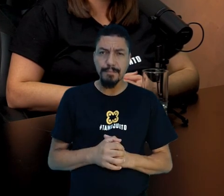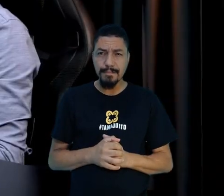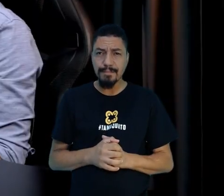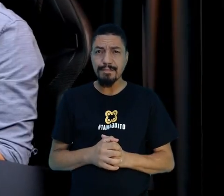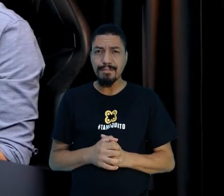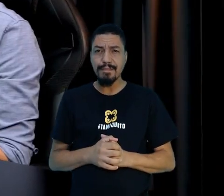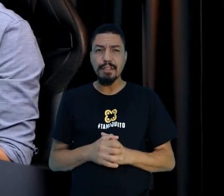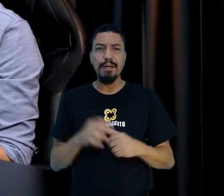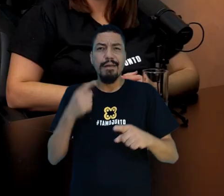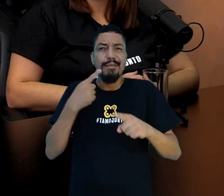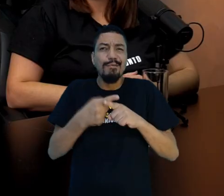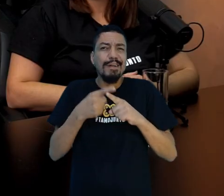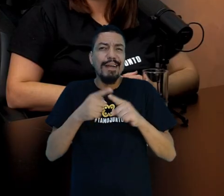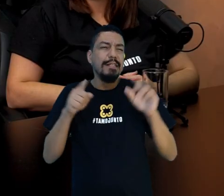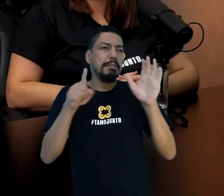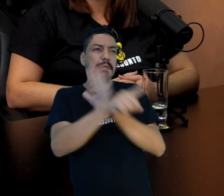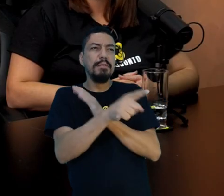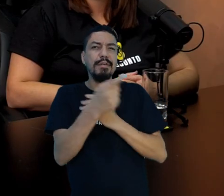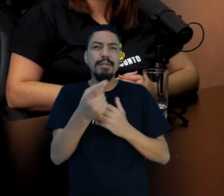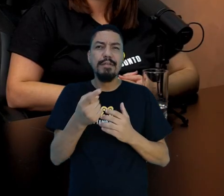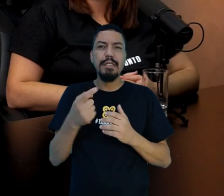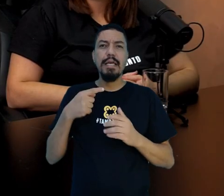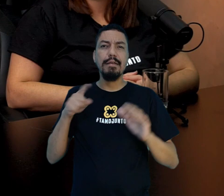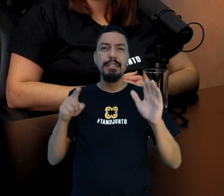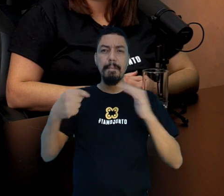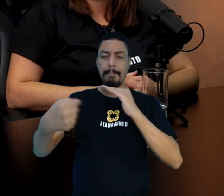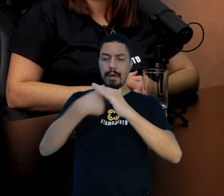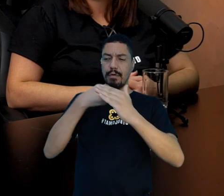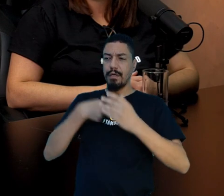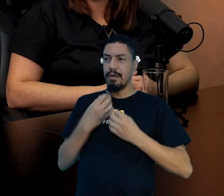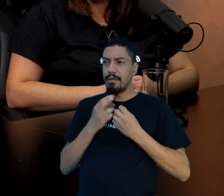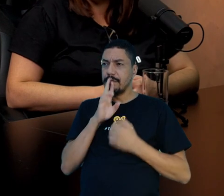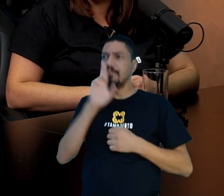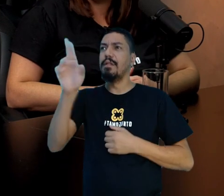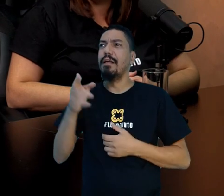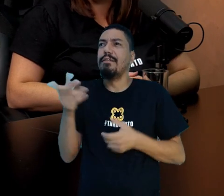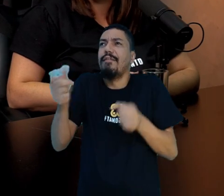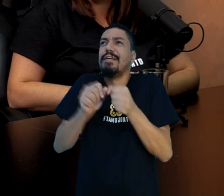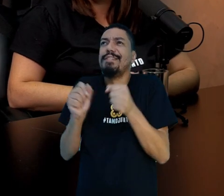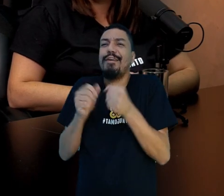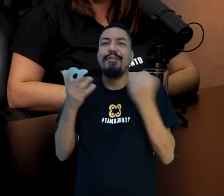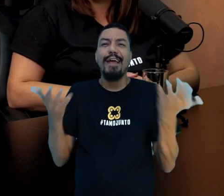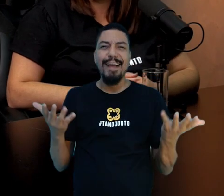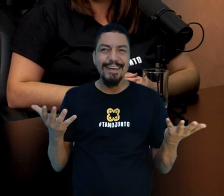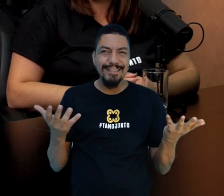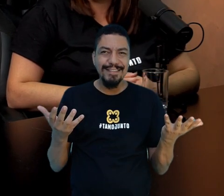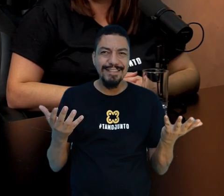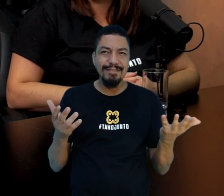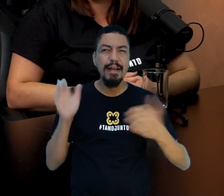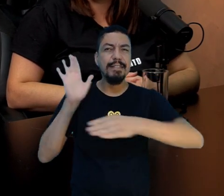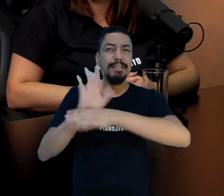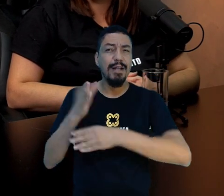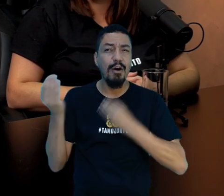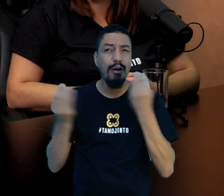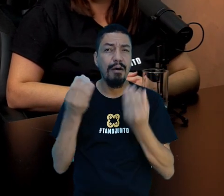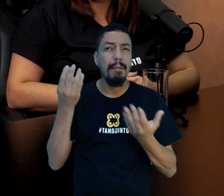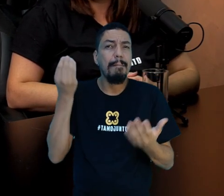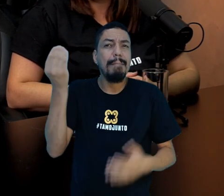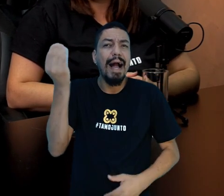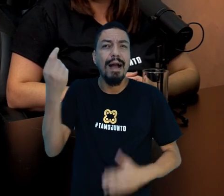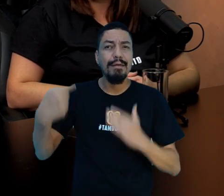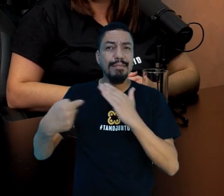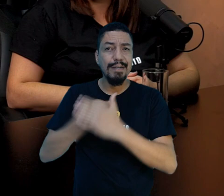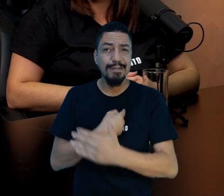Exatamente. Por que você está perguntando, né? O que você vai fazer com aquela informação? Porque ela é Perfeito. relevante. Exato. Muitas vezes a pessoa